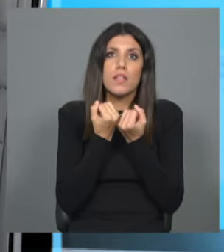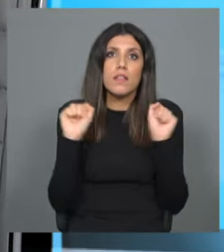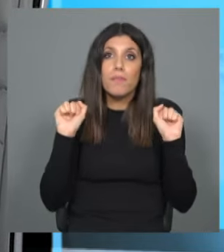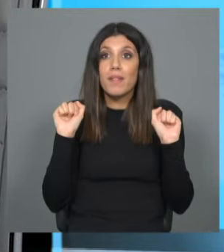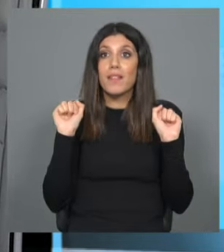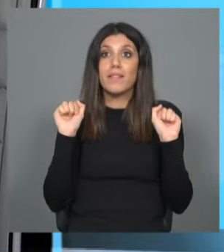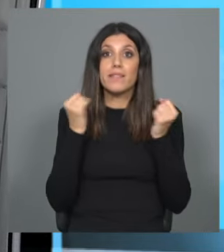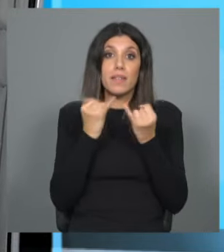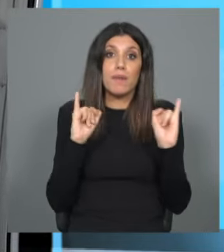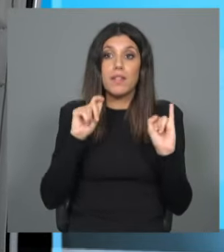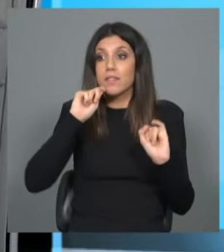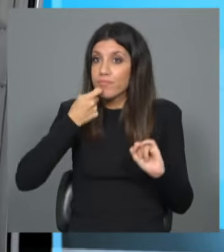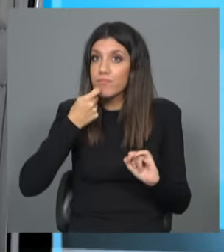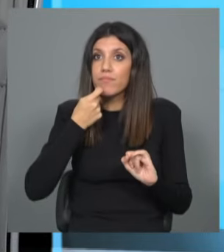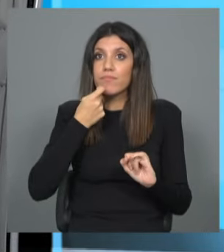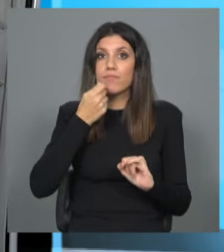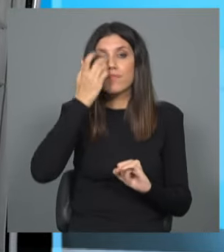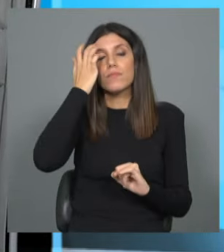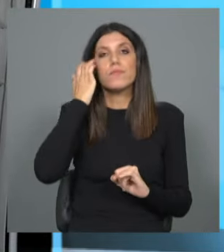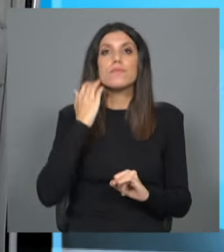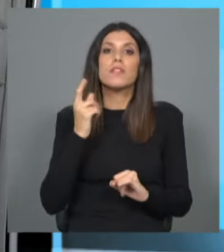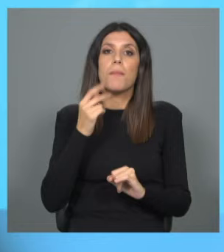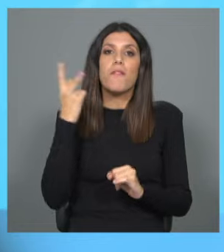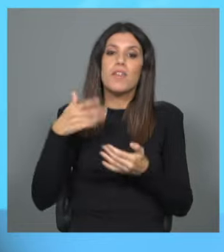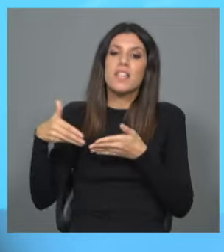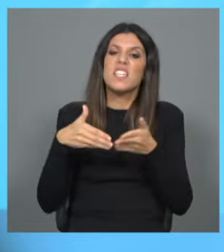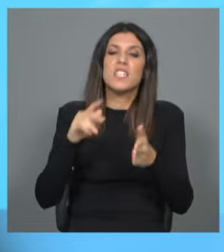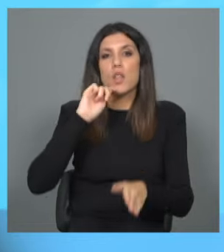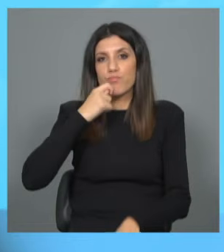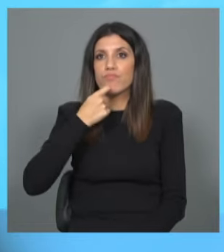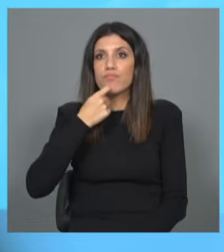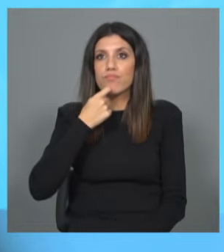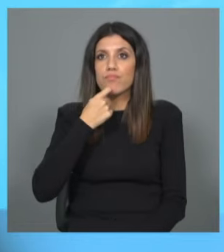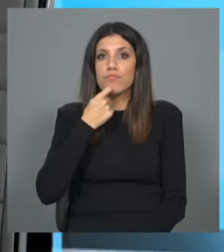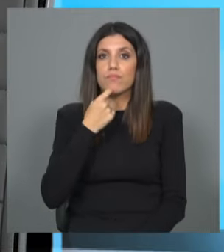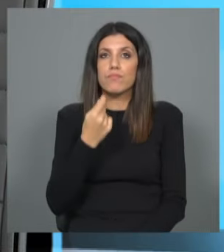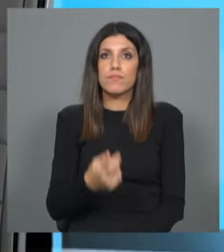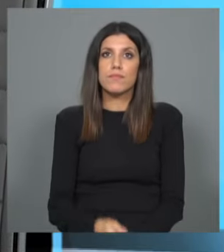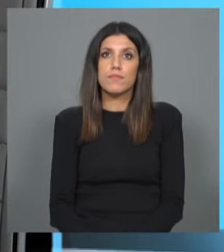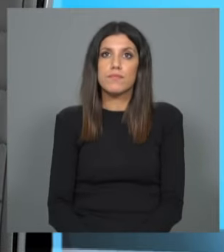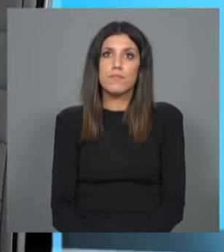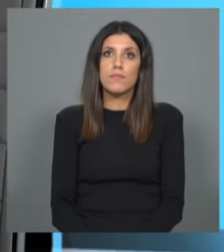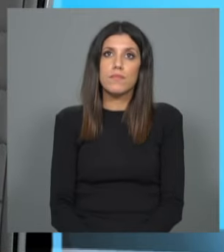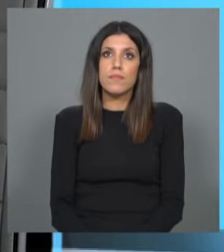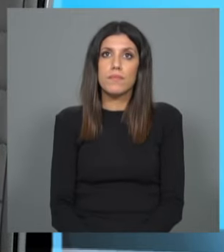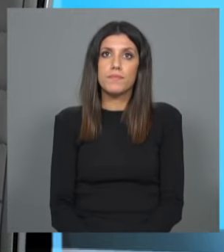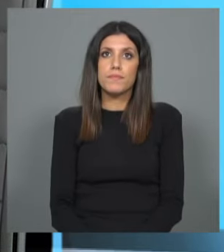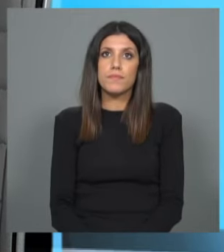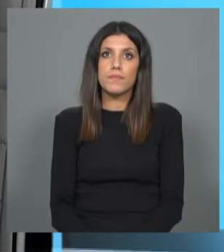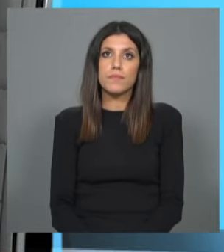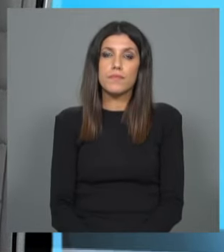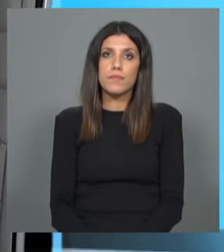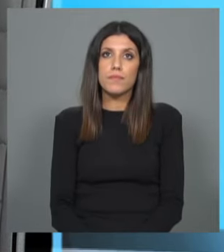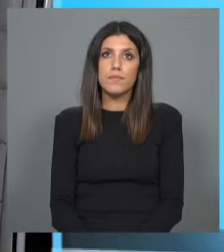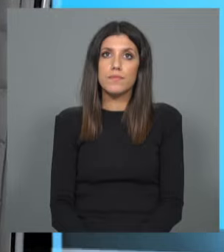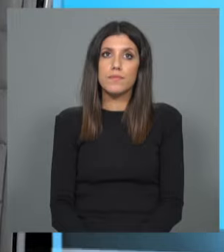autonomia. E portanto, desde logo do sentido da vida, não é? E isso traz alterações naquilo que é